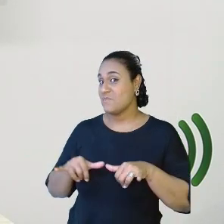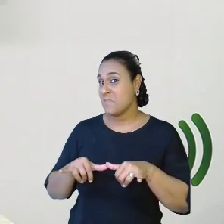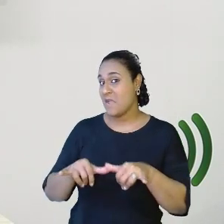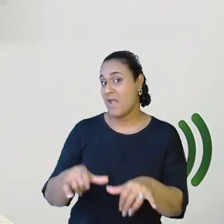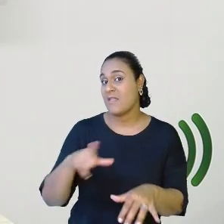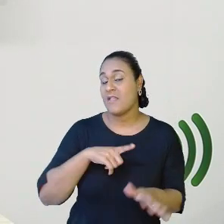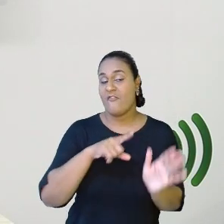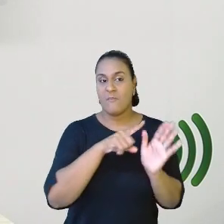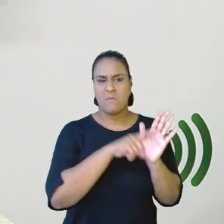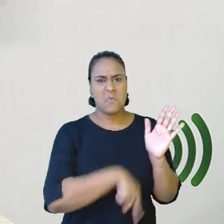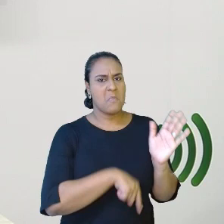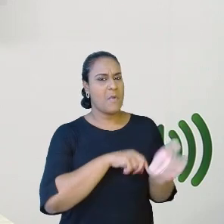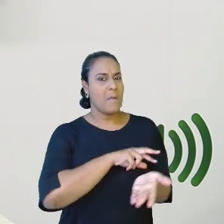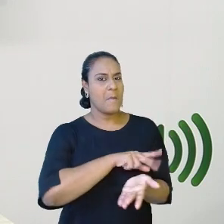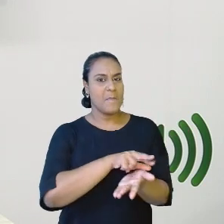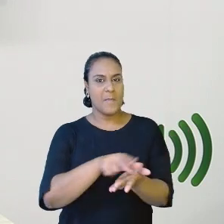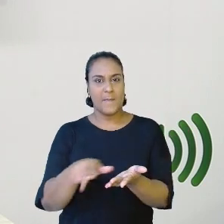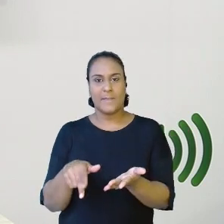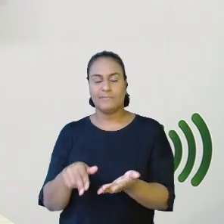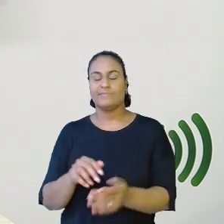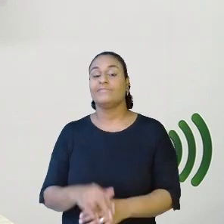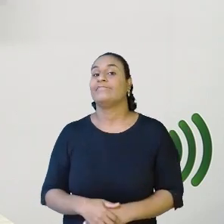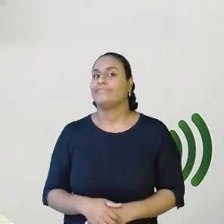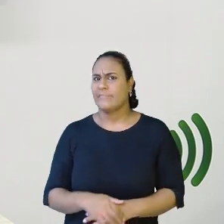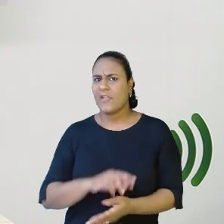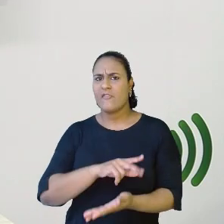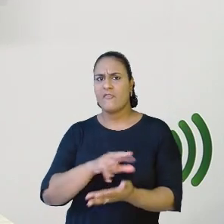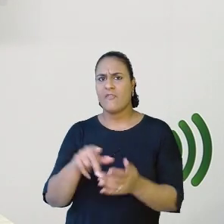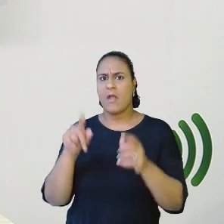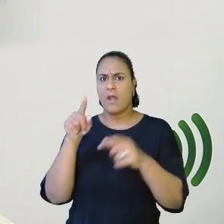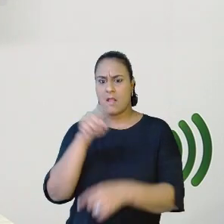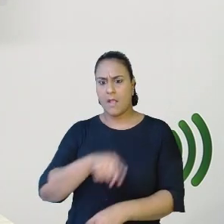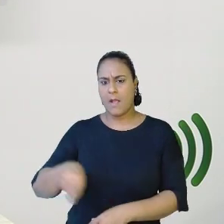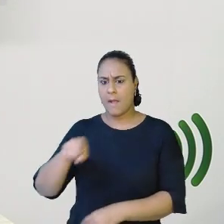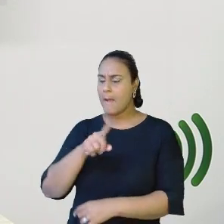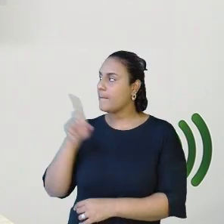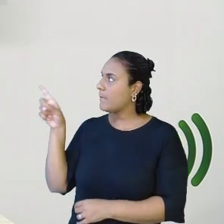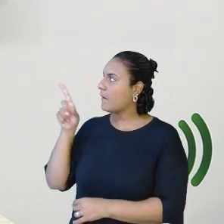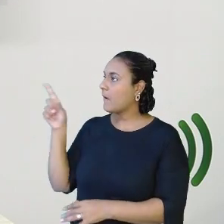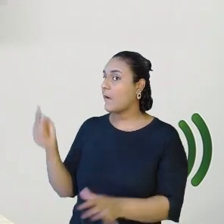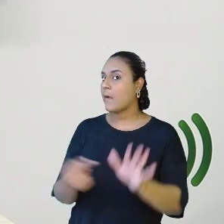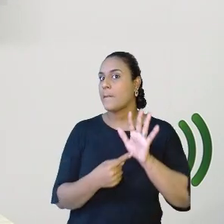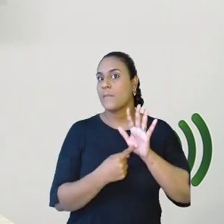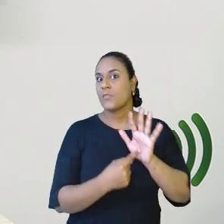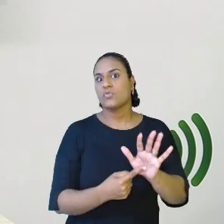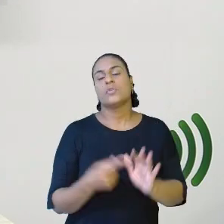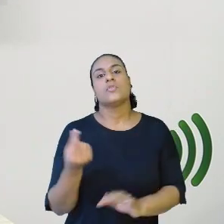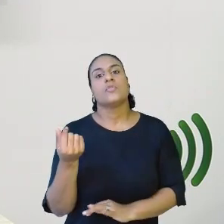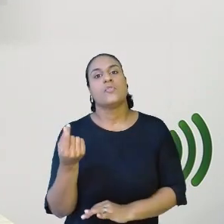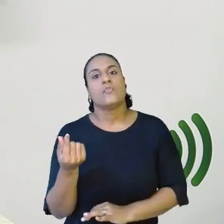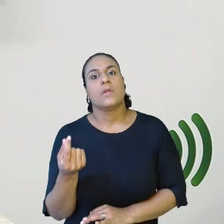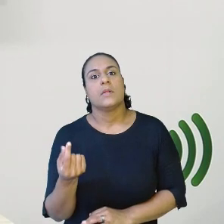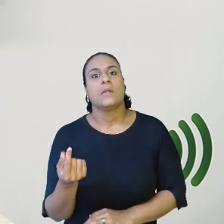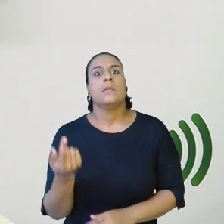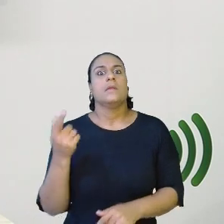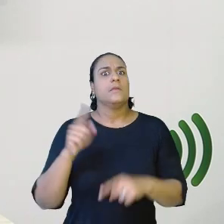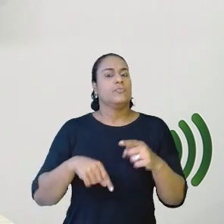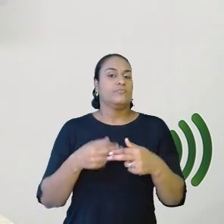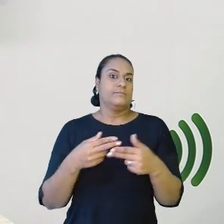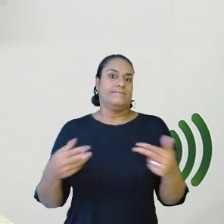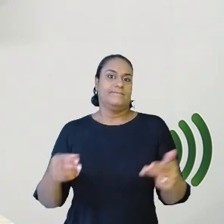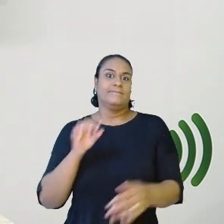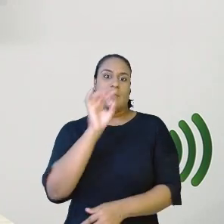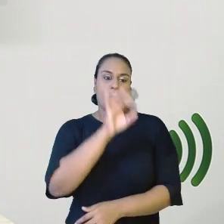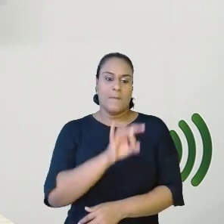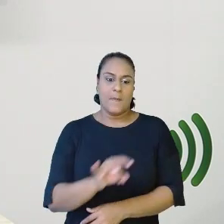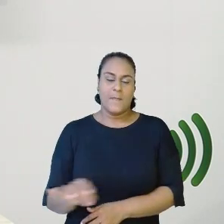supermercado tem várias promoções. E temos várias placas aí com os valores das